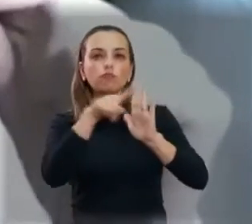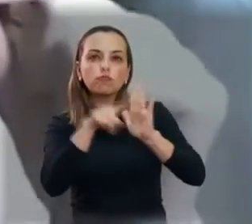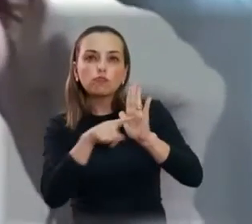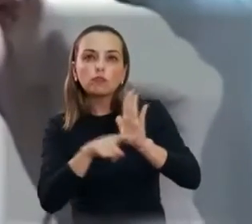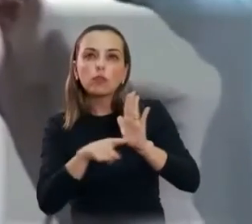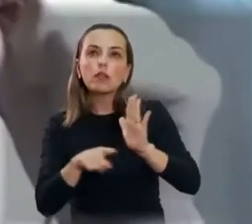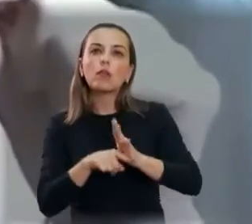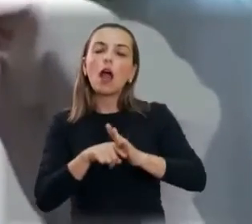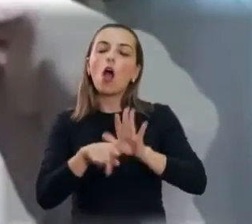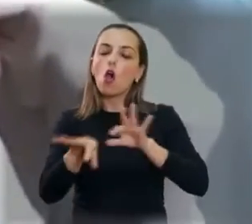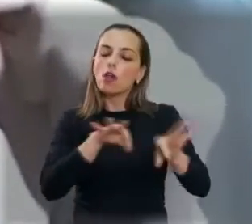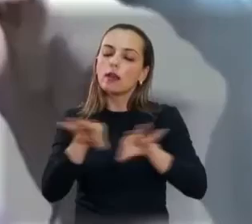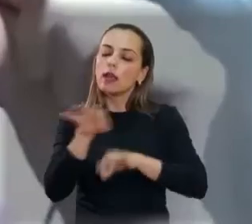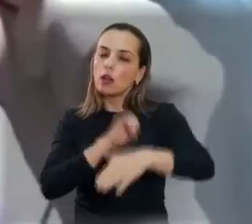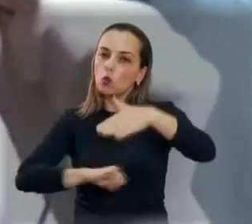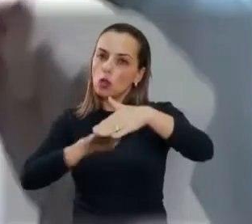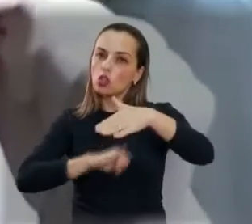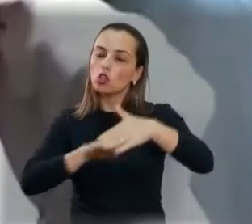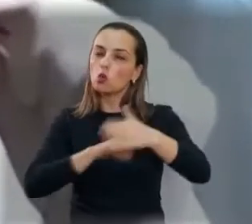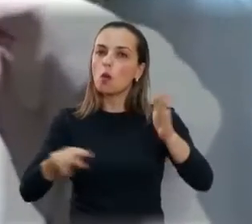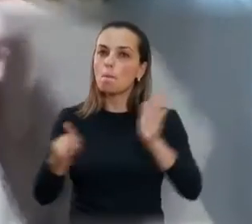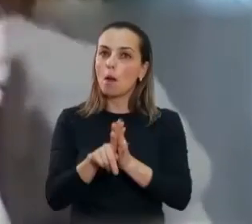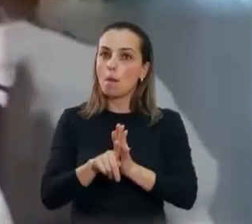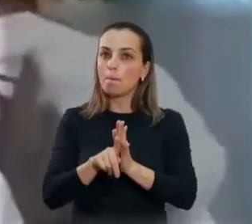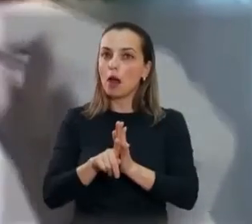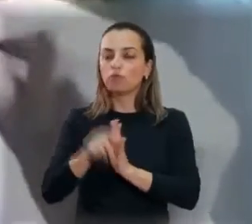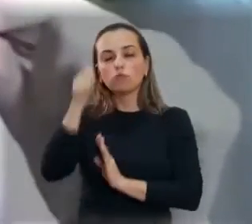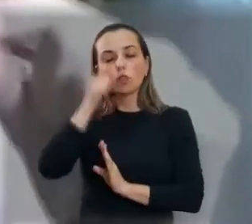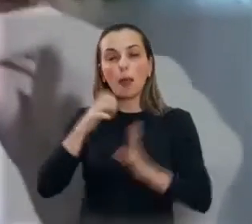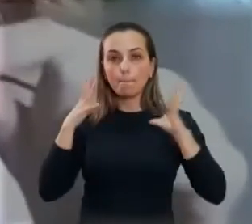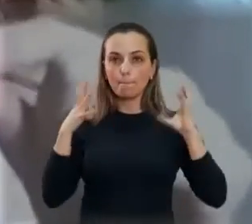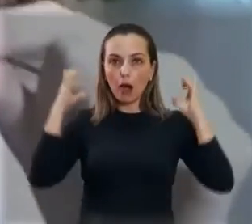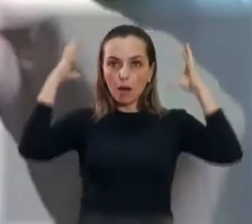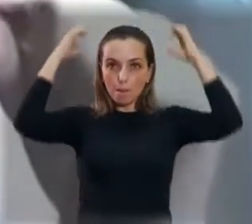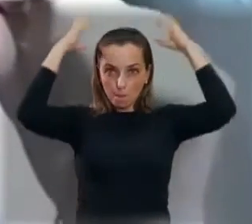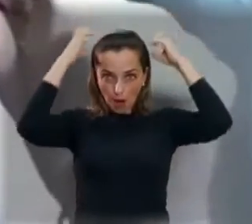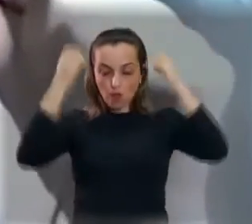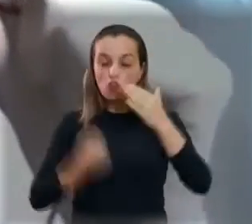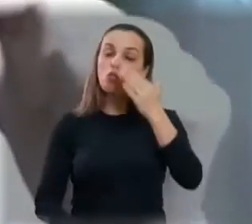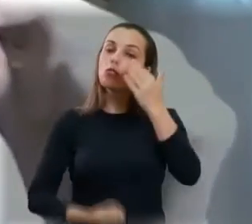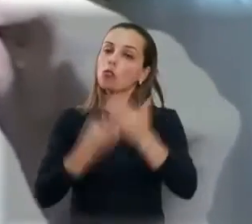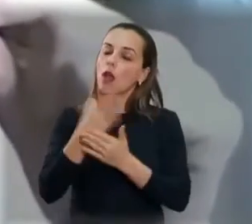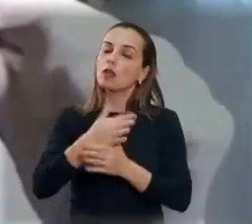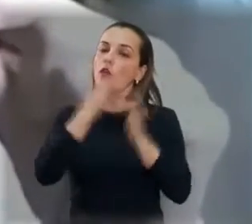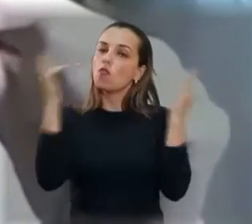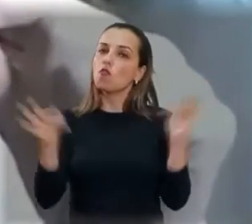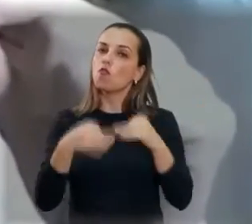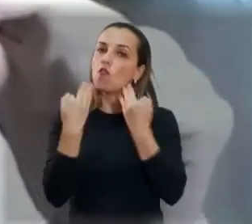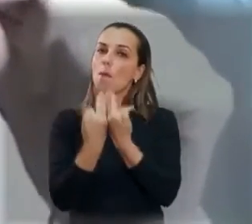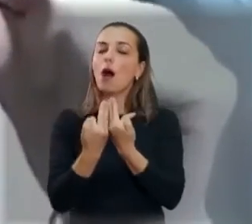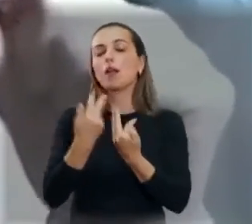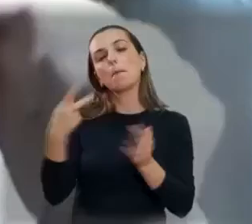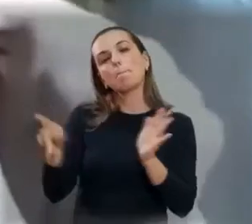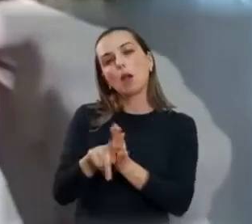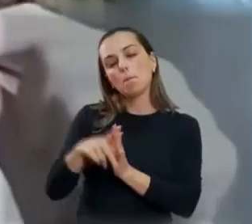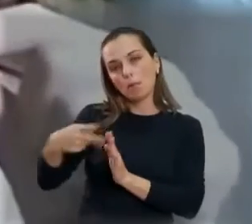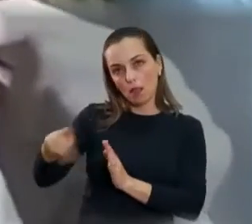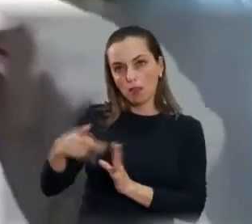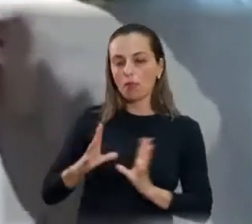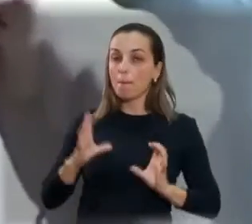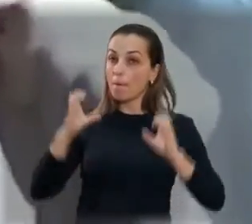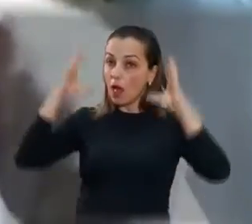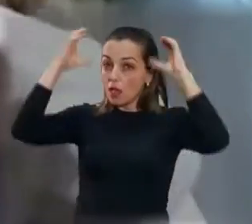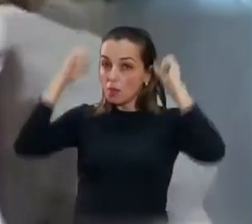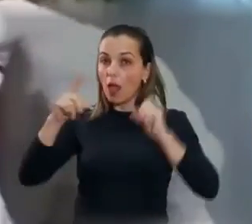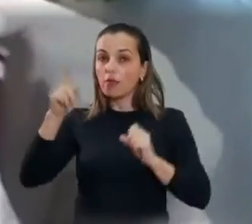Marielle Franco, organização fundada pela família da ex-vereadora com a intenção de lutar por justiça, defender a